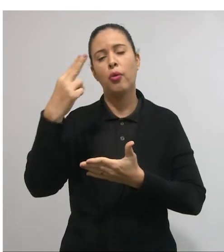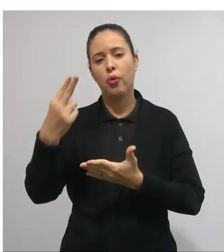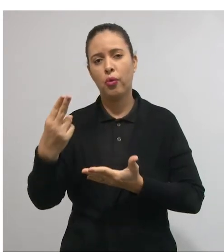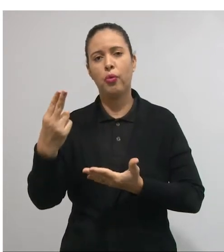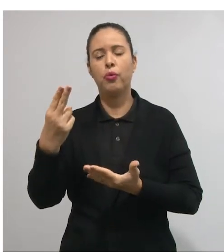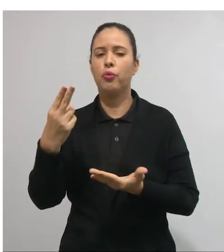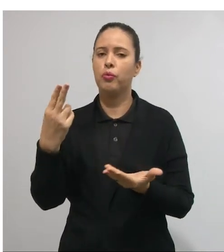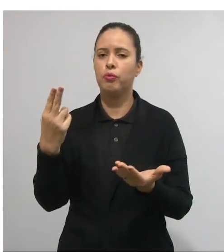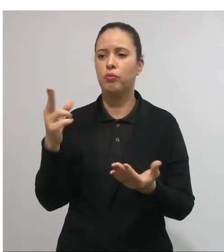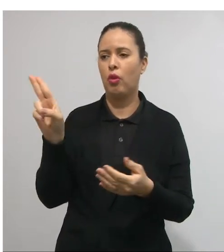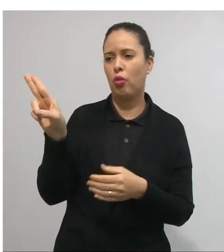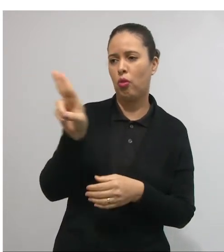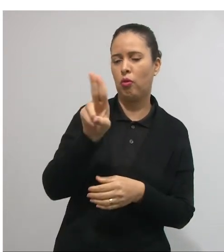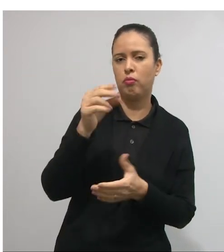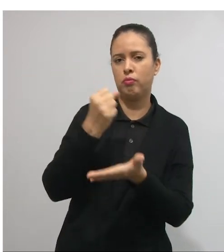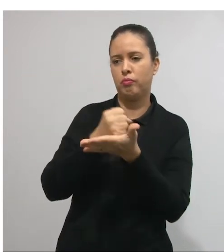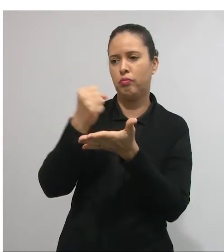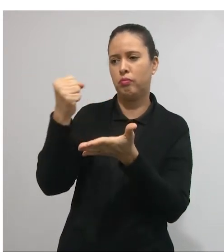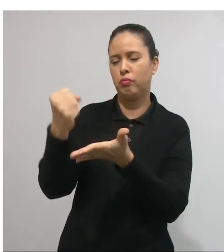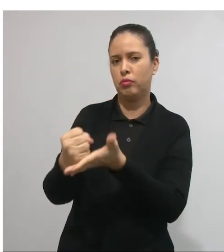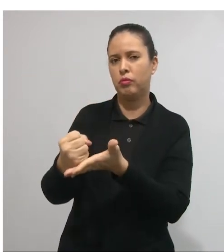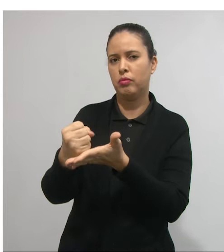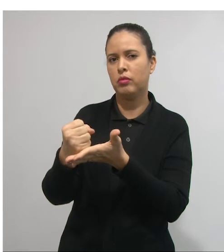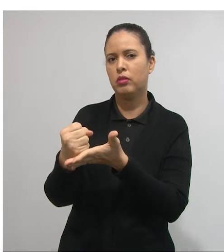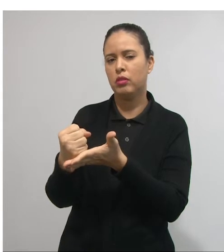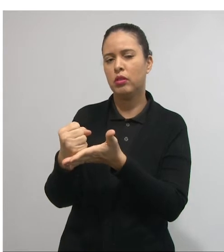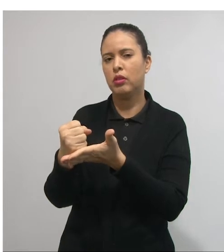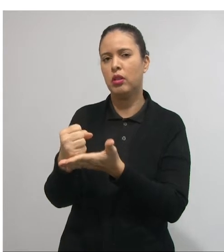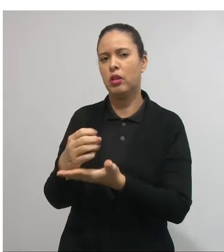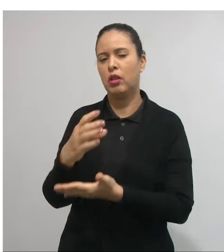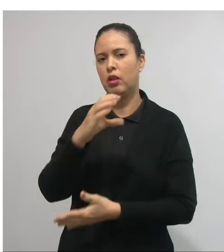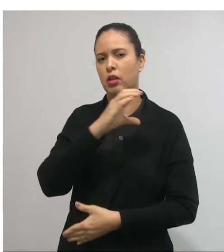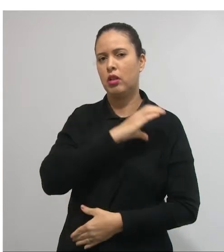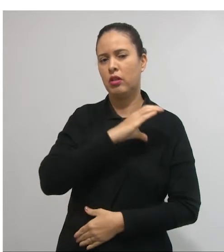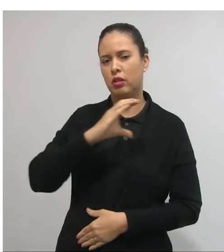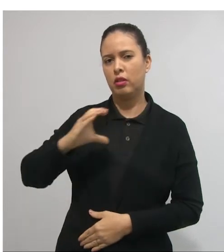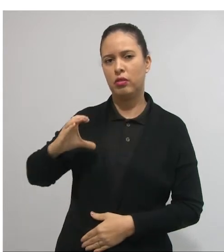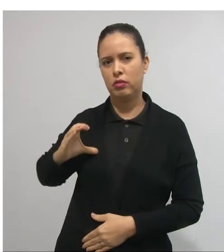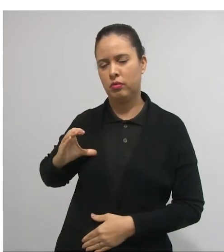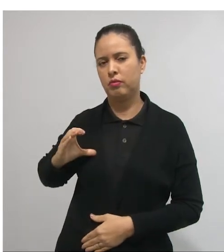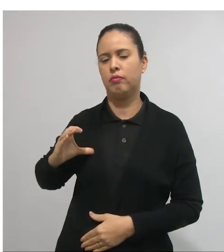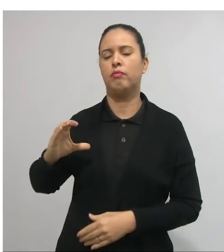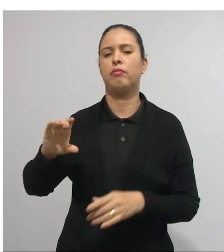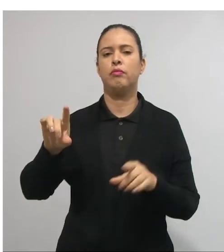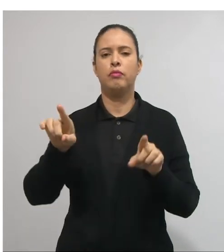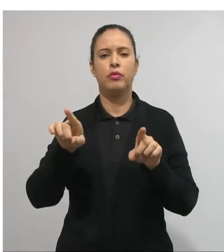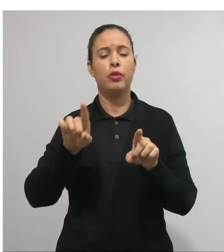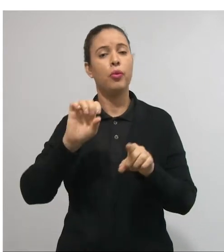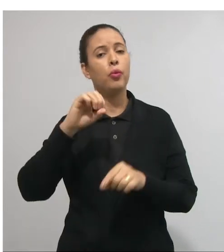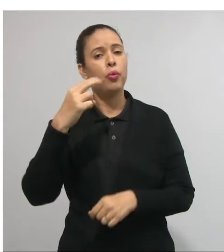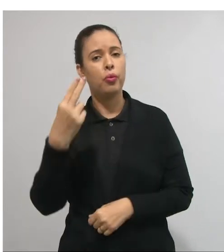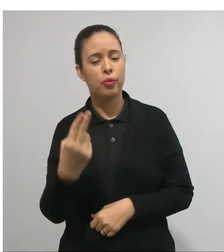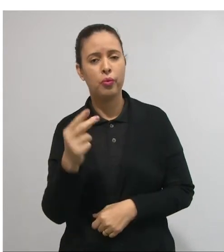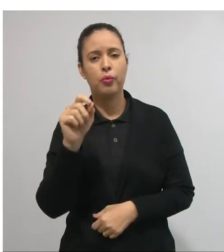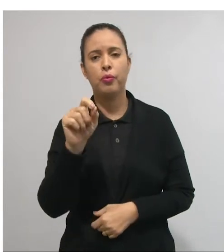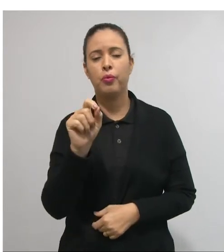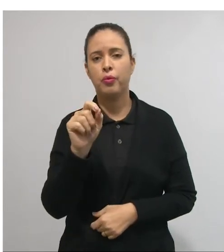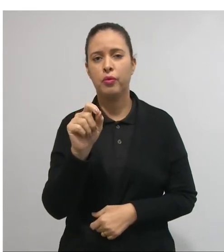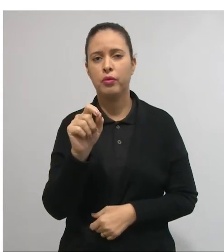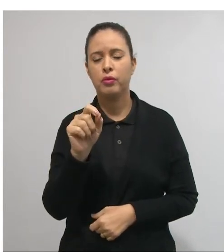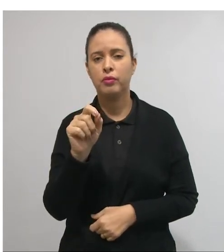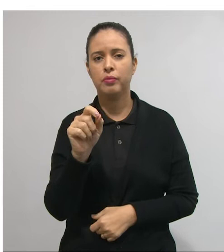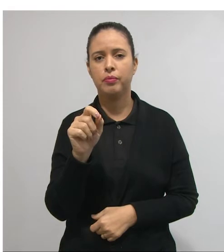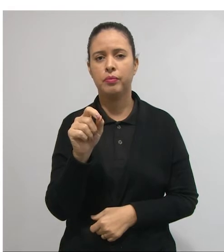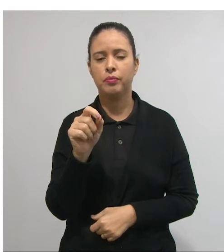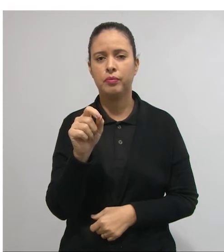né? Concurso todos nós já sabemos, já falamos, nomeação em cargos comissionados ou mesmo por